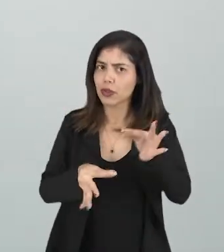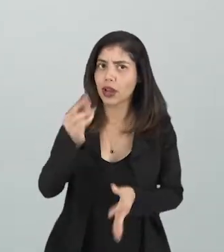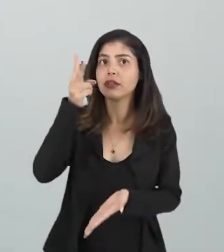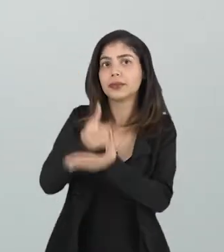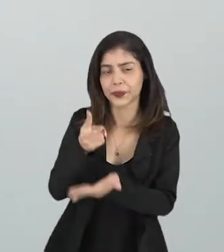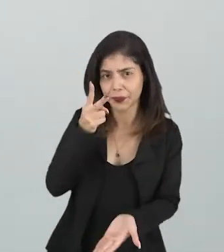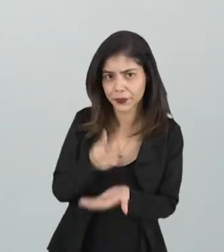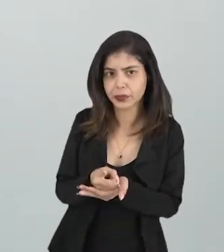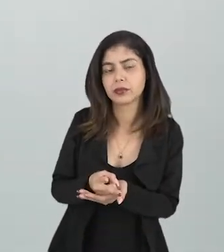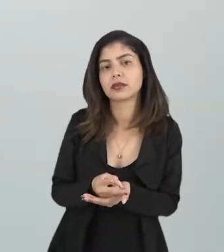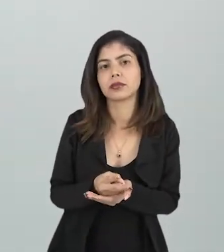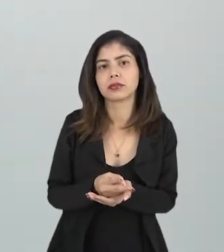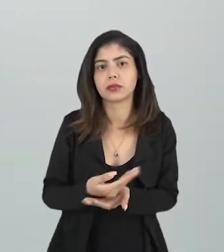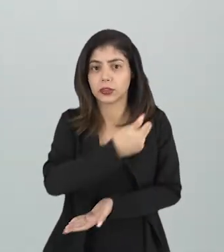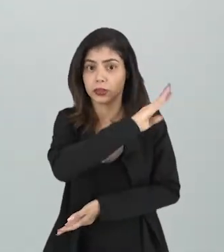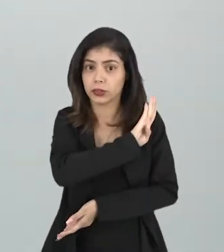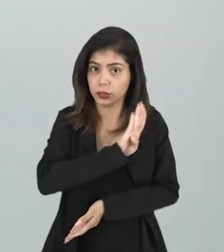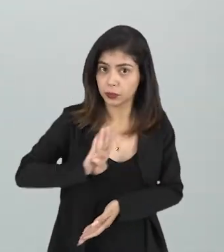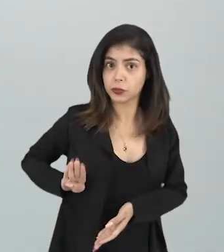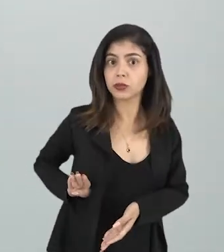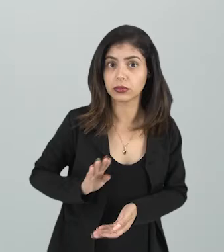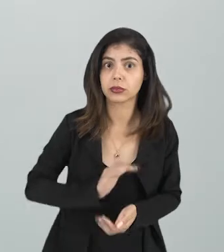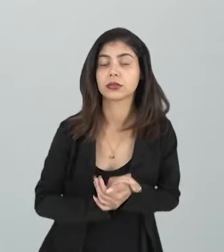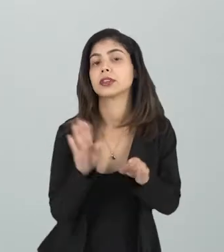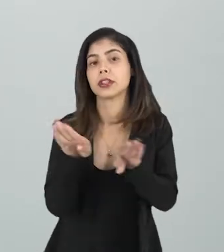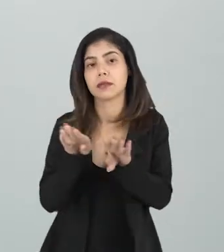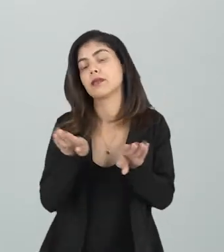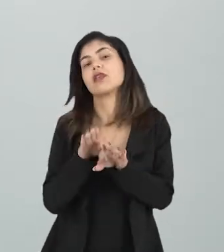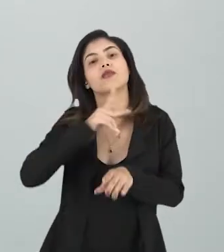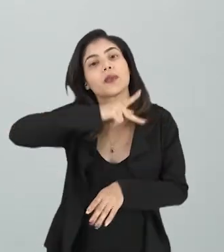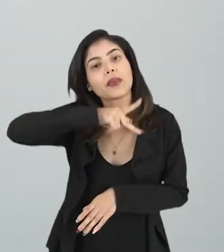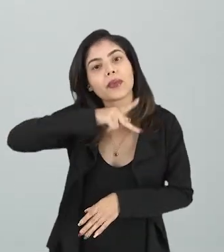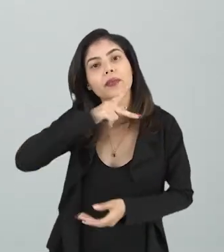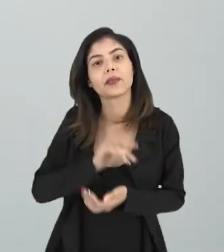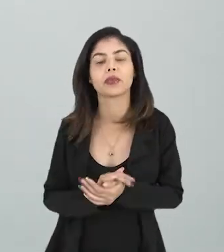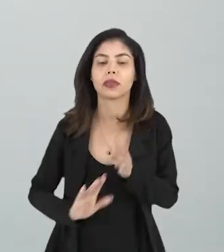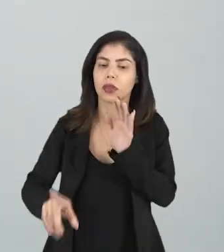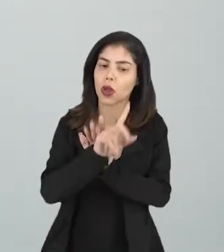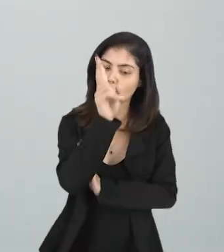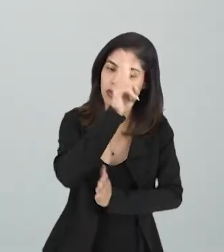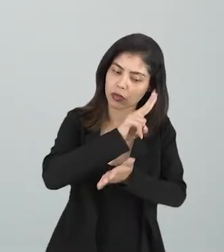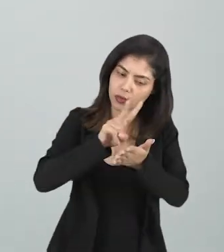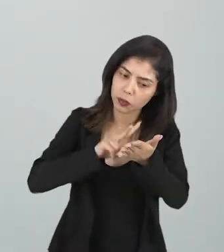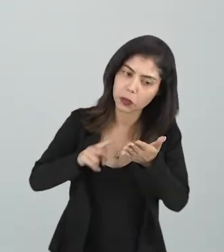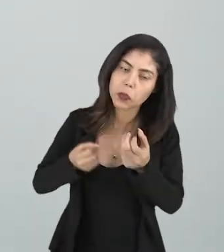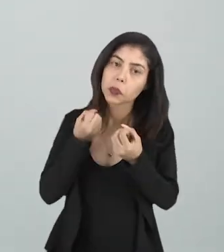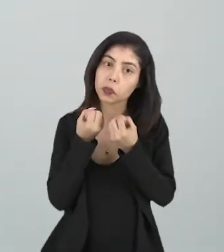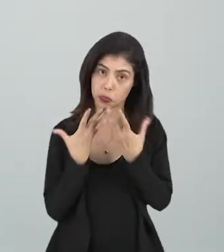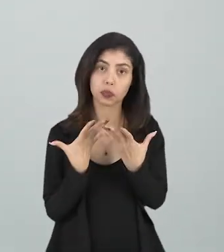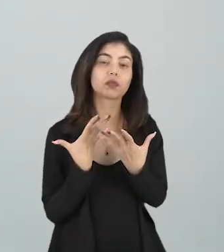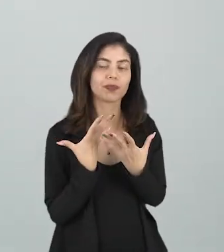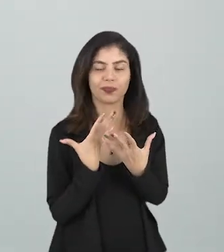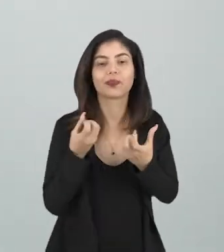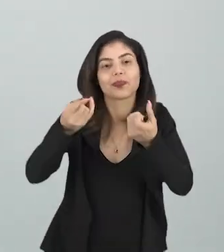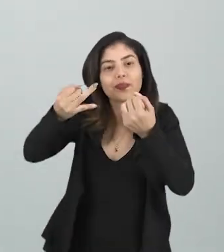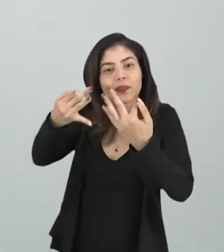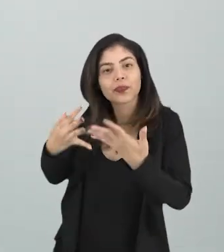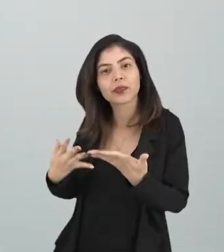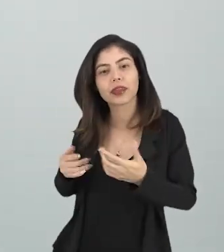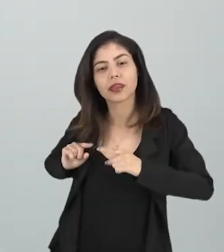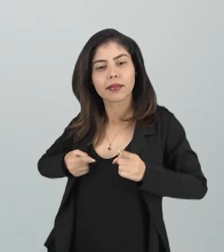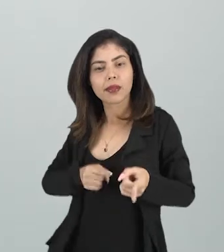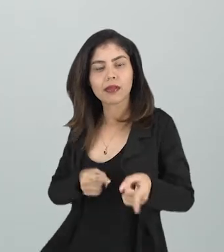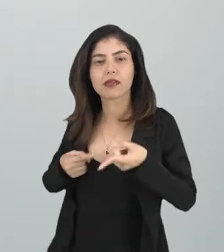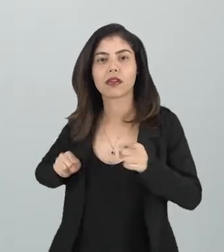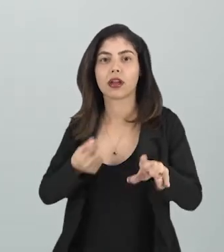preponderante nesses diálogos da República de Platão. Eu convido vocês a lerem. É uma leitura muito agradável, gostosa, que